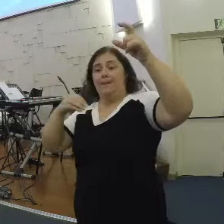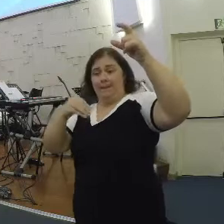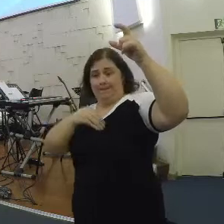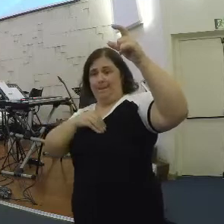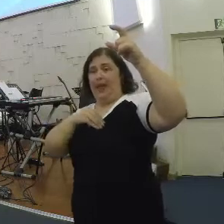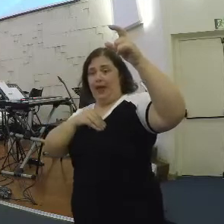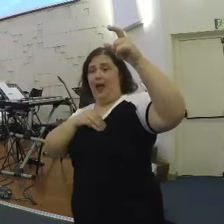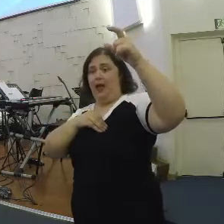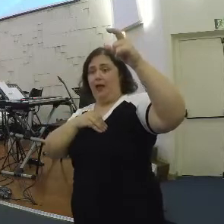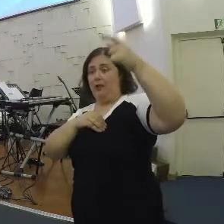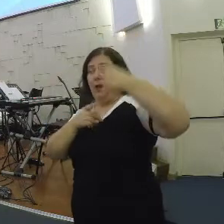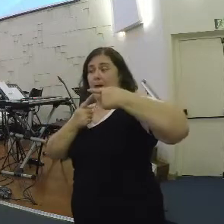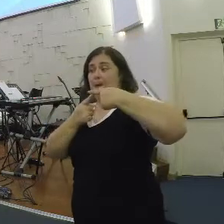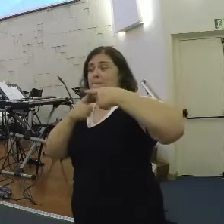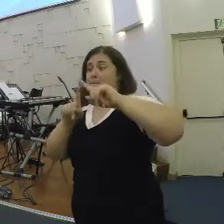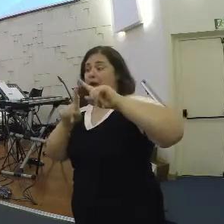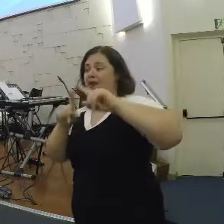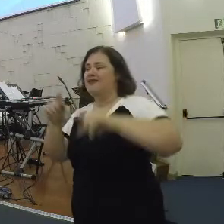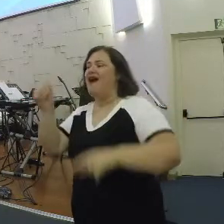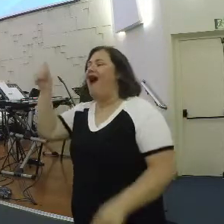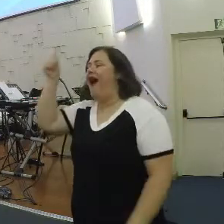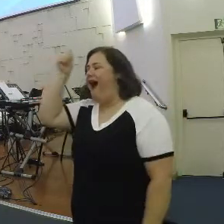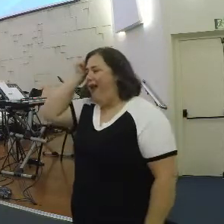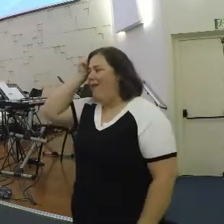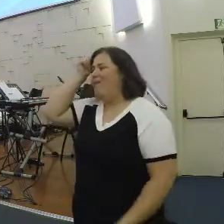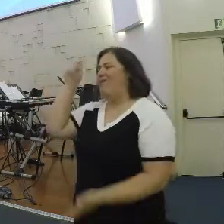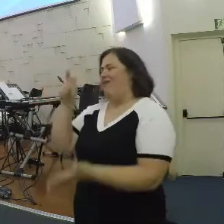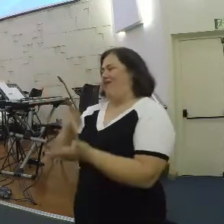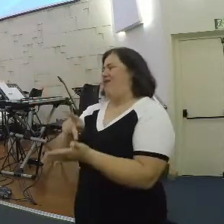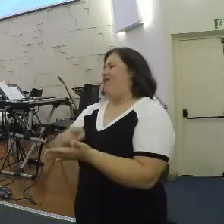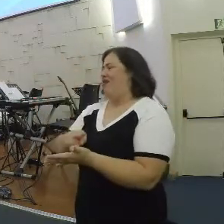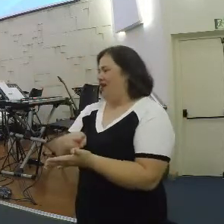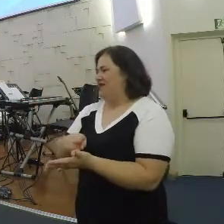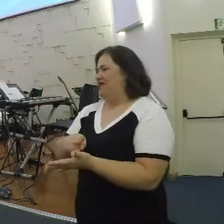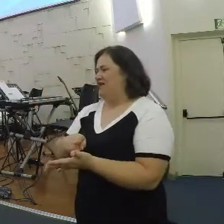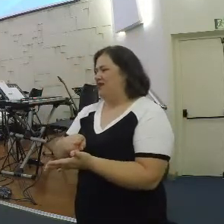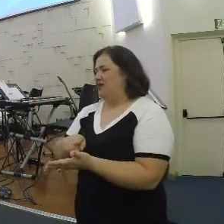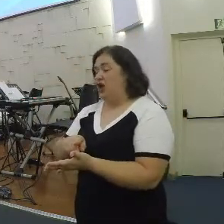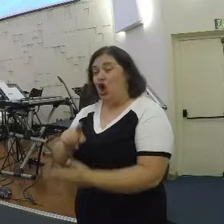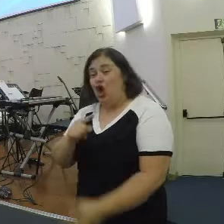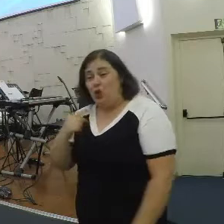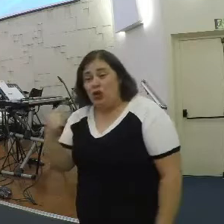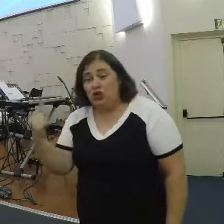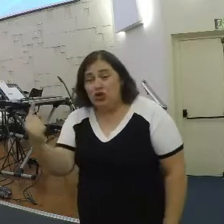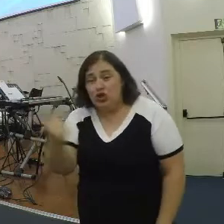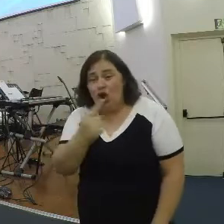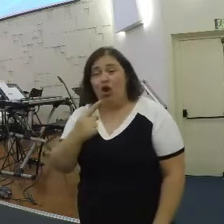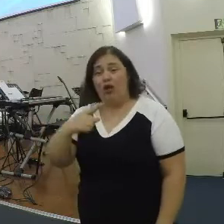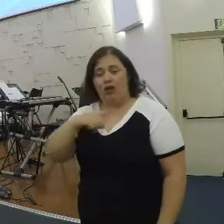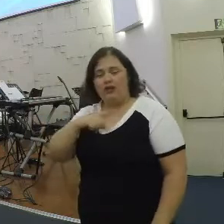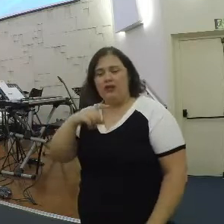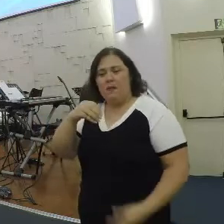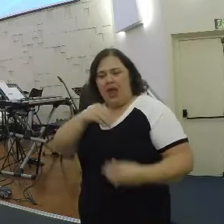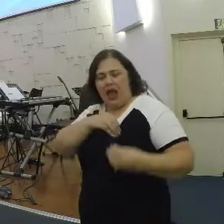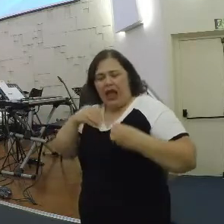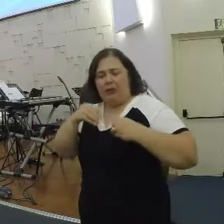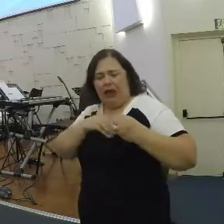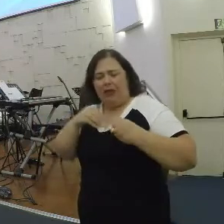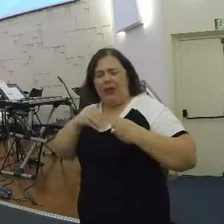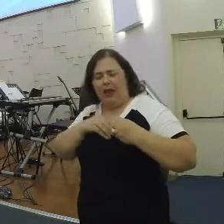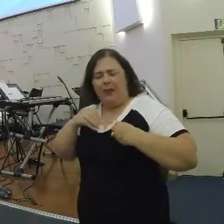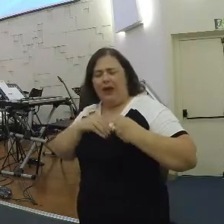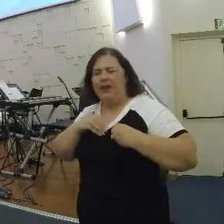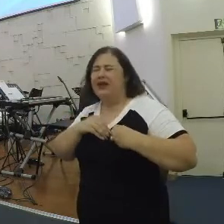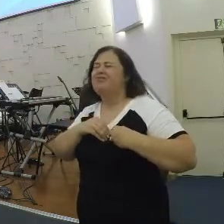estabeleceu critérios elevados para a sua criação. O pecado, que é a rebeldia contra Deus, te separa